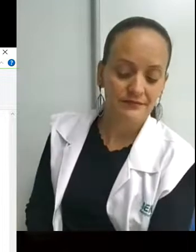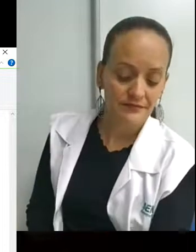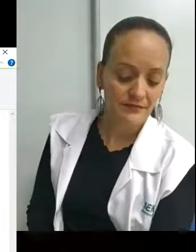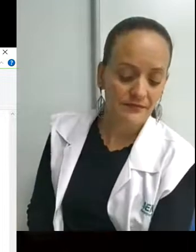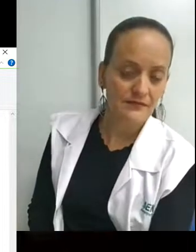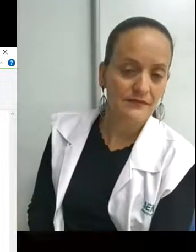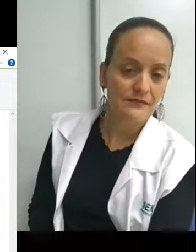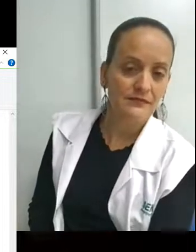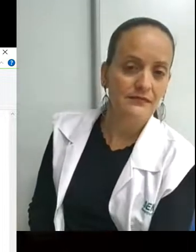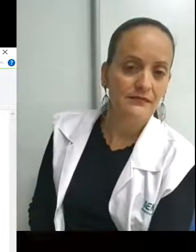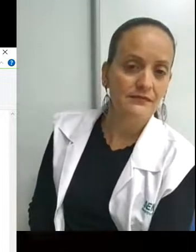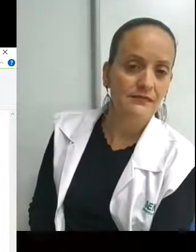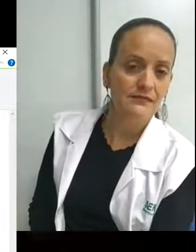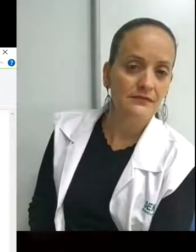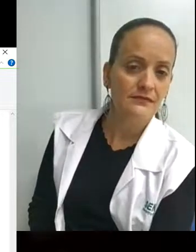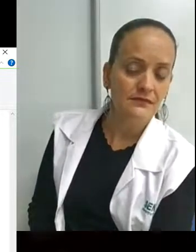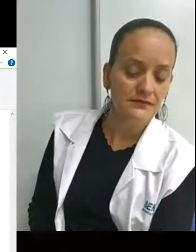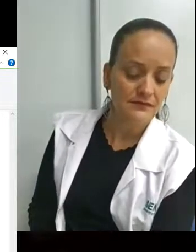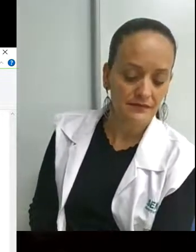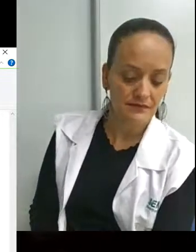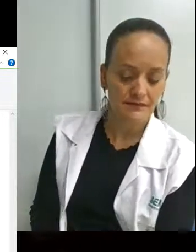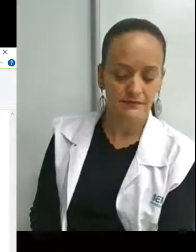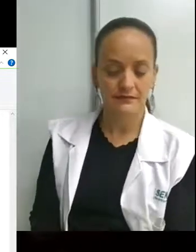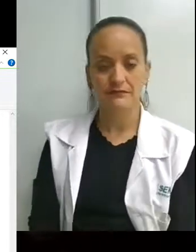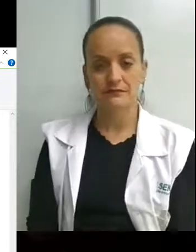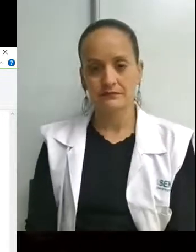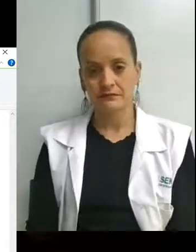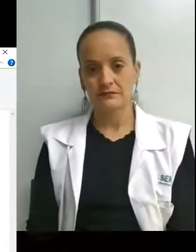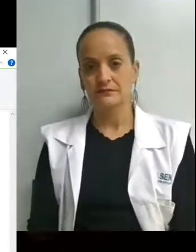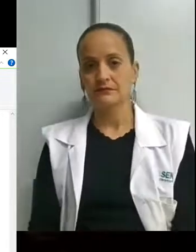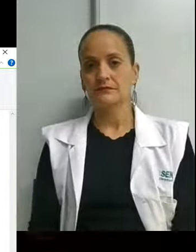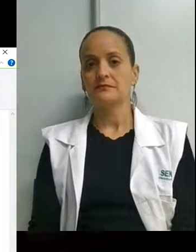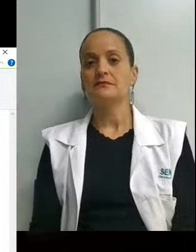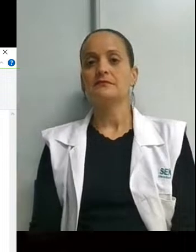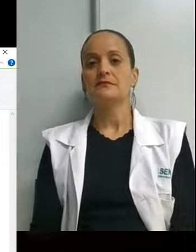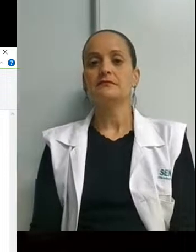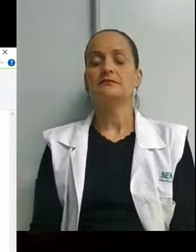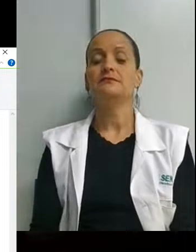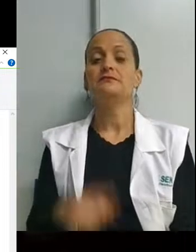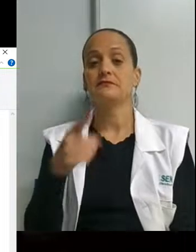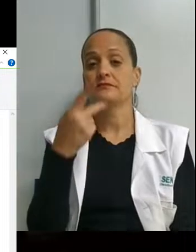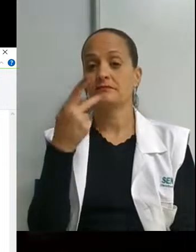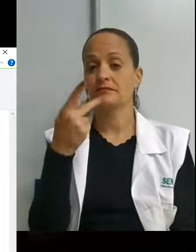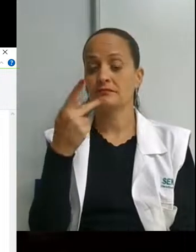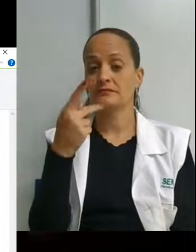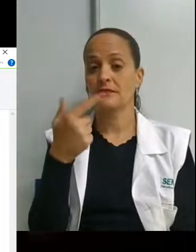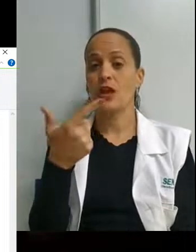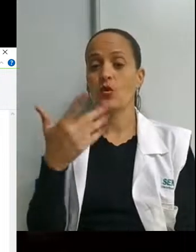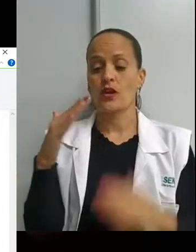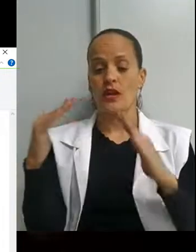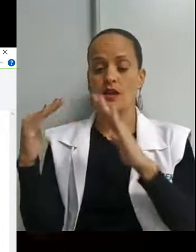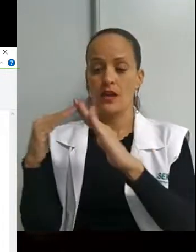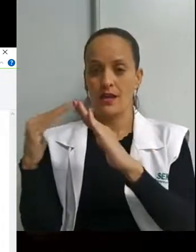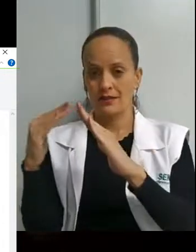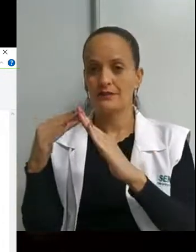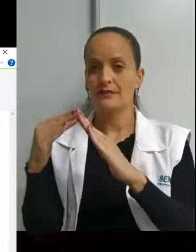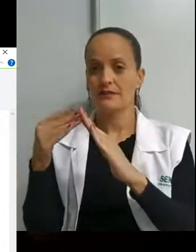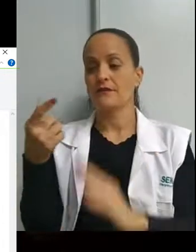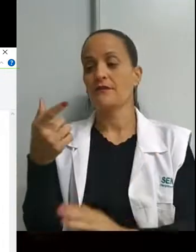O R final, no caso aqui, né, da casa, vai ser quem? Vai ser 20.000 dividido